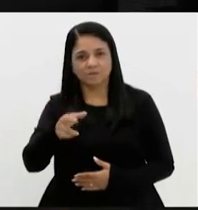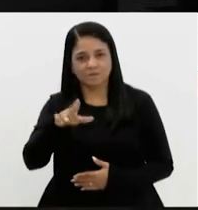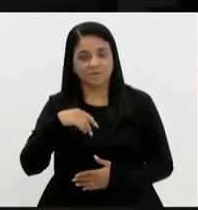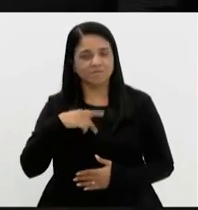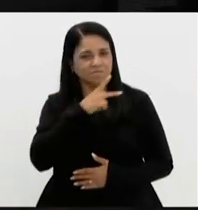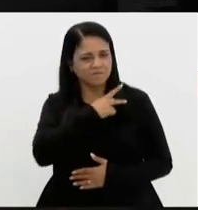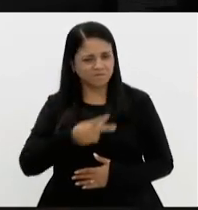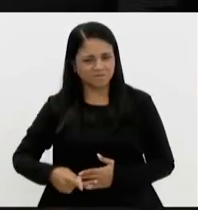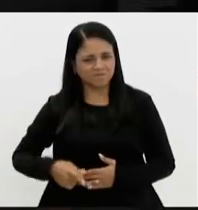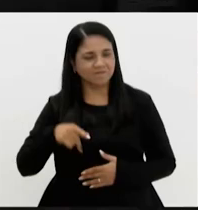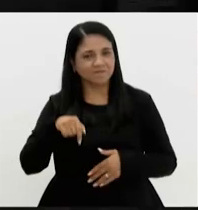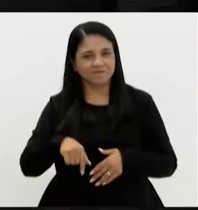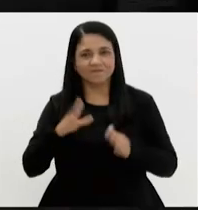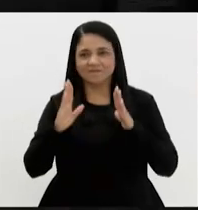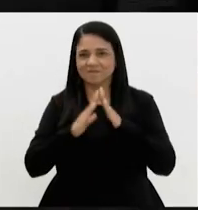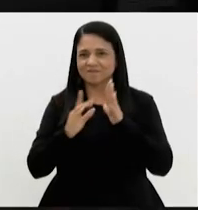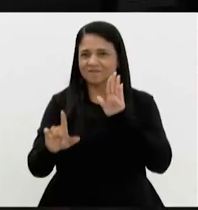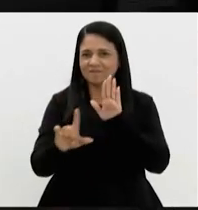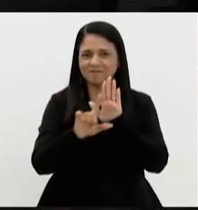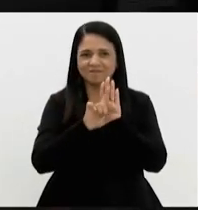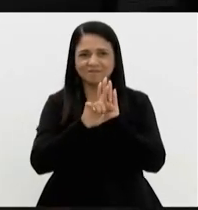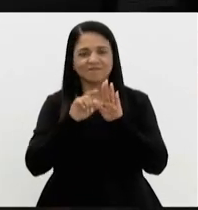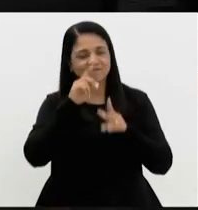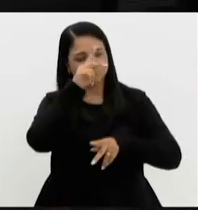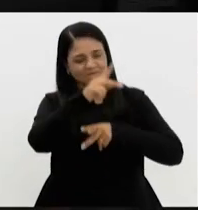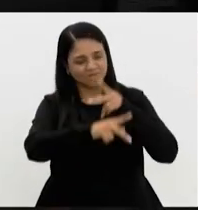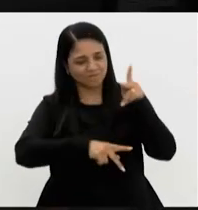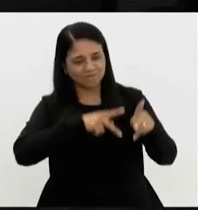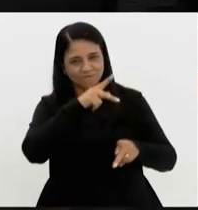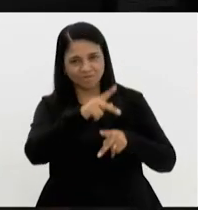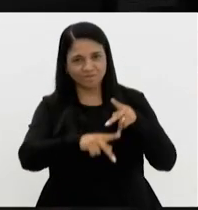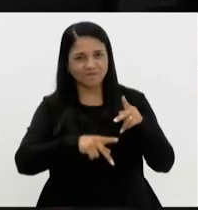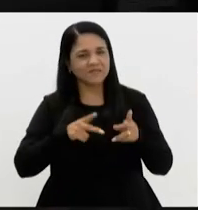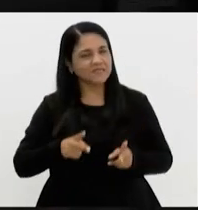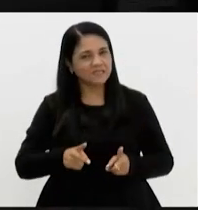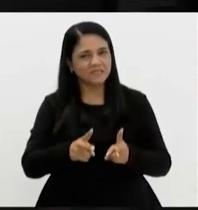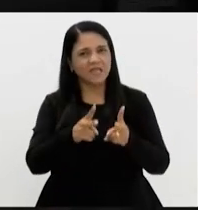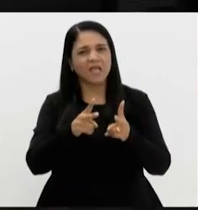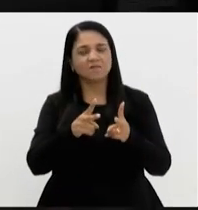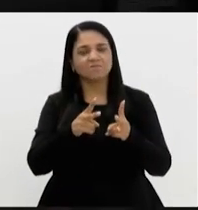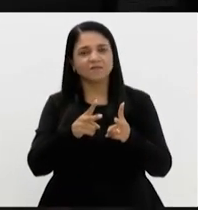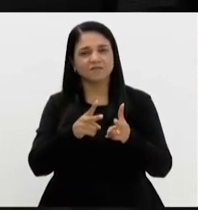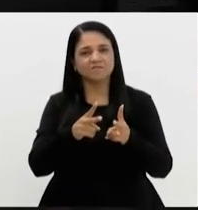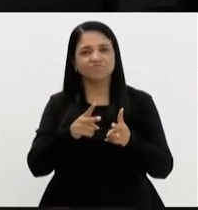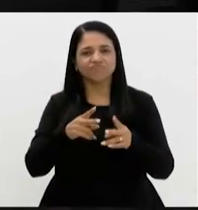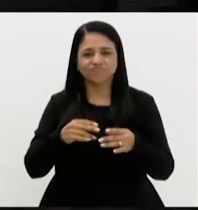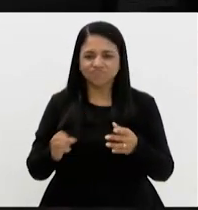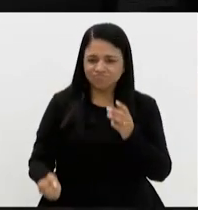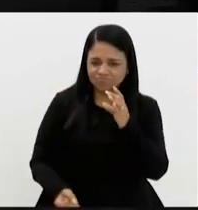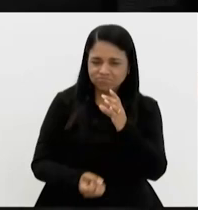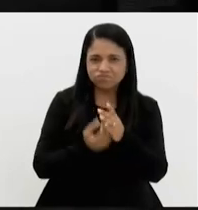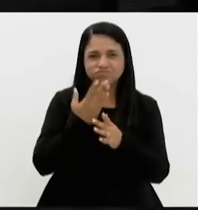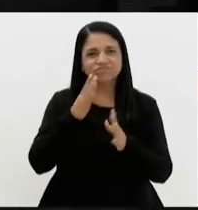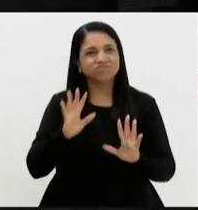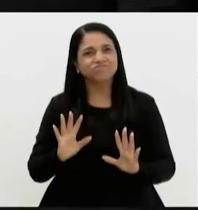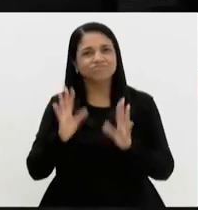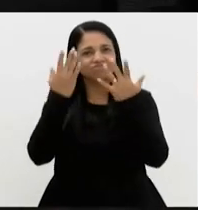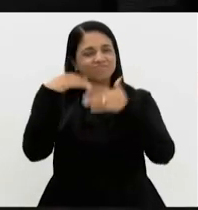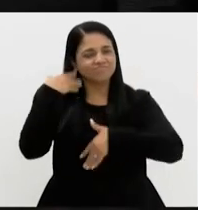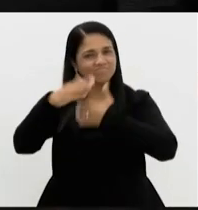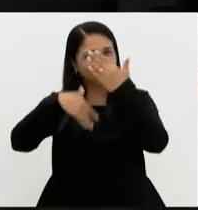casa de leis esta casa do Povo que sempre na Vanguarda nos brinda com construções legislativas e